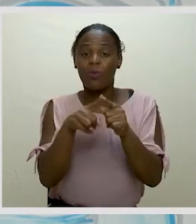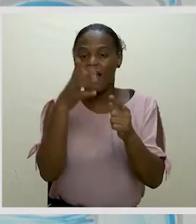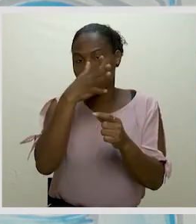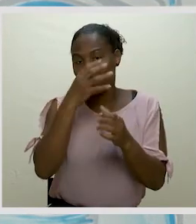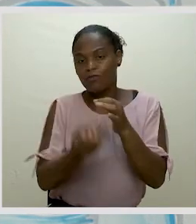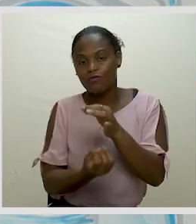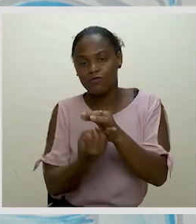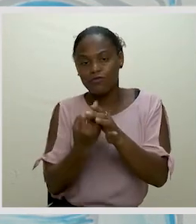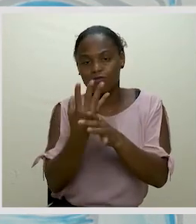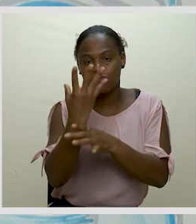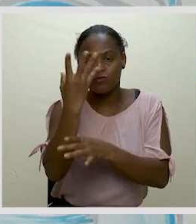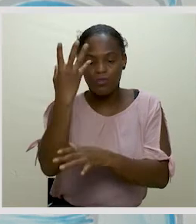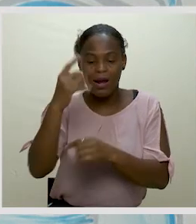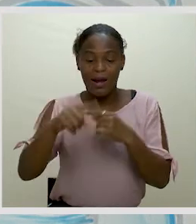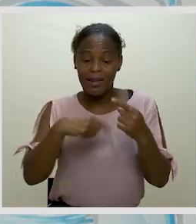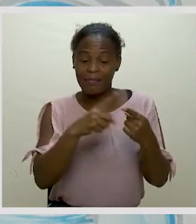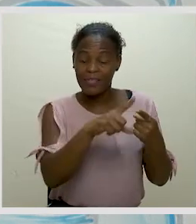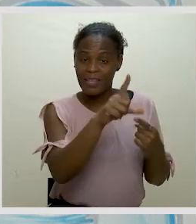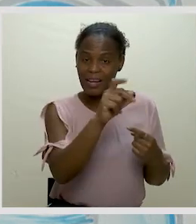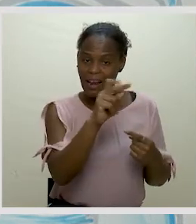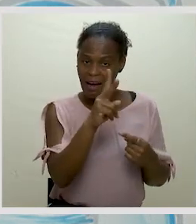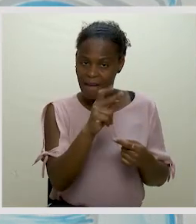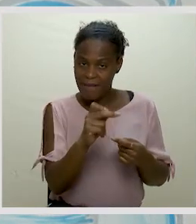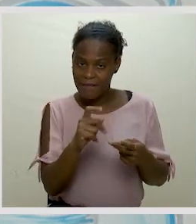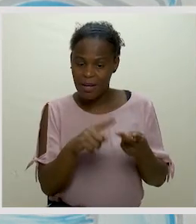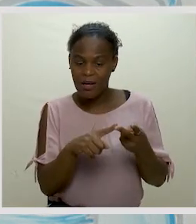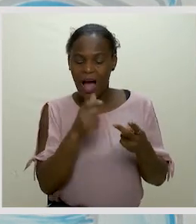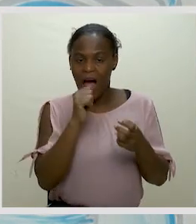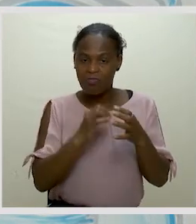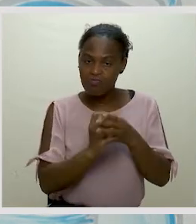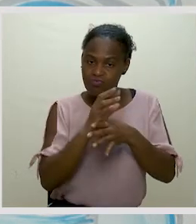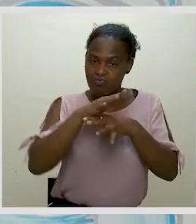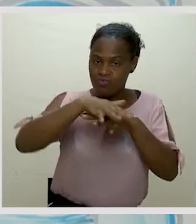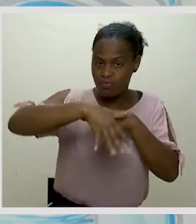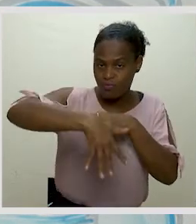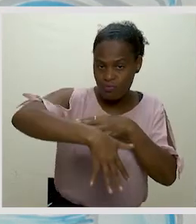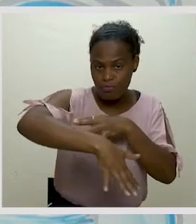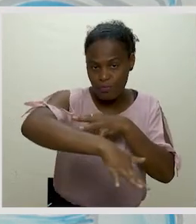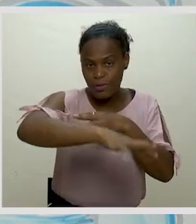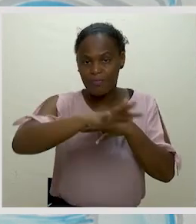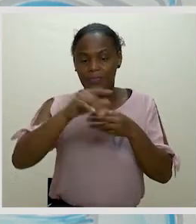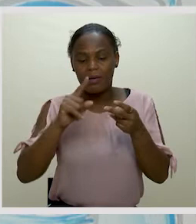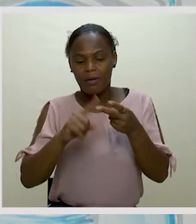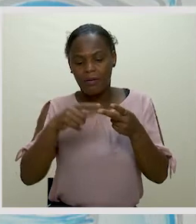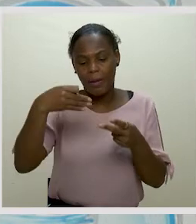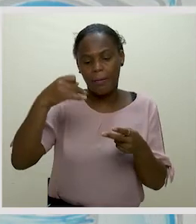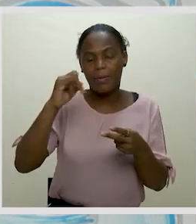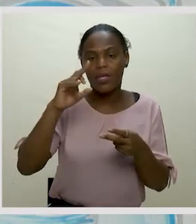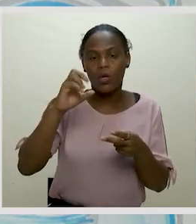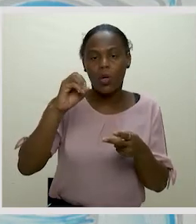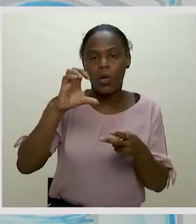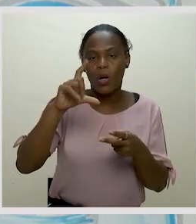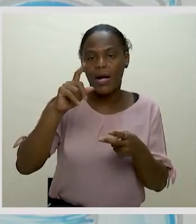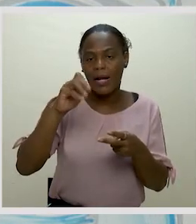de lavas, piroclastos, saem também fumos, gases e